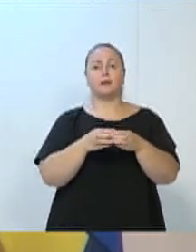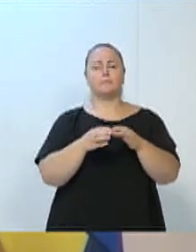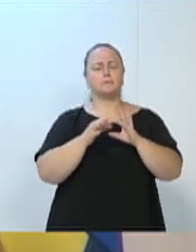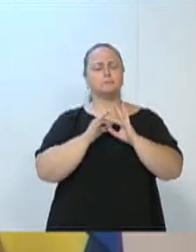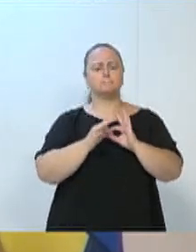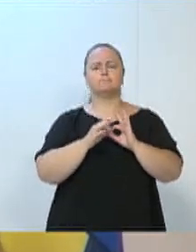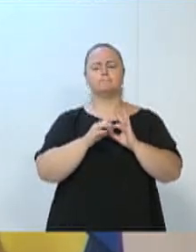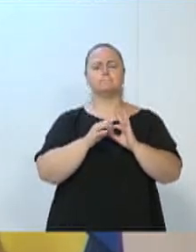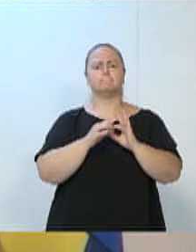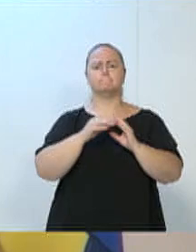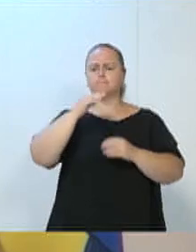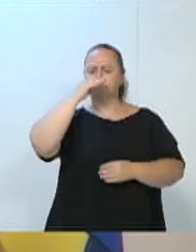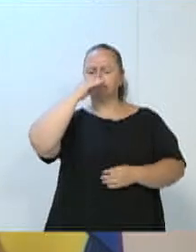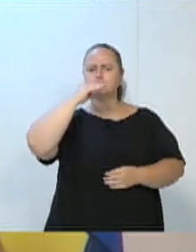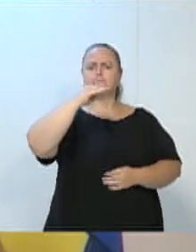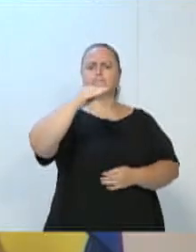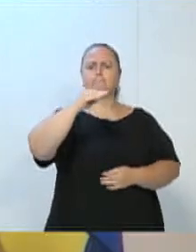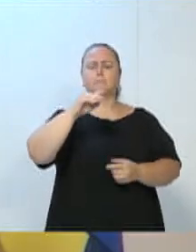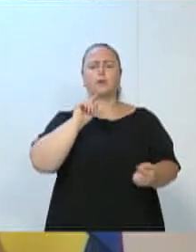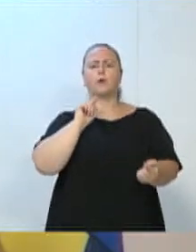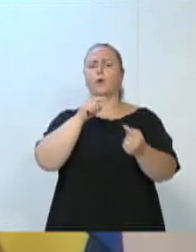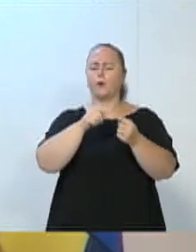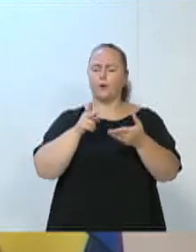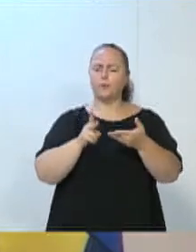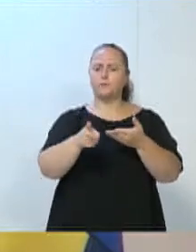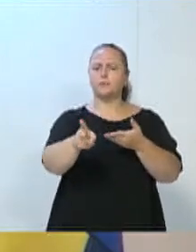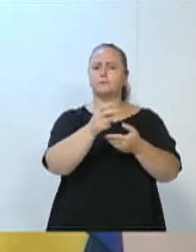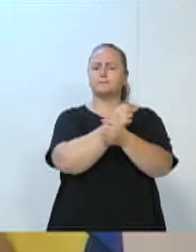firme e olhando para frente siga o seu objetivo um abraço obrigado